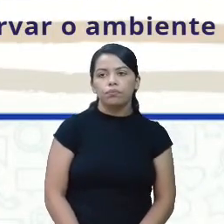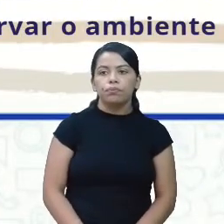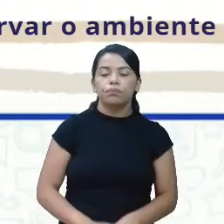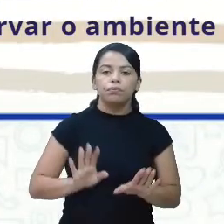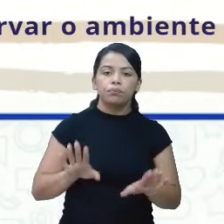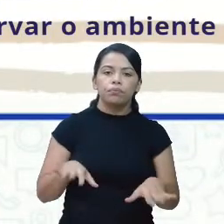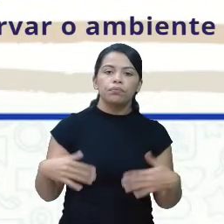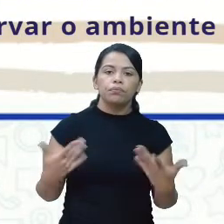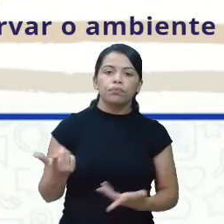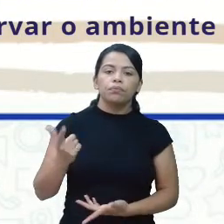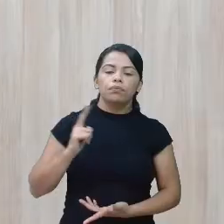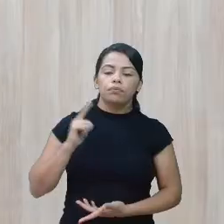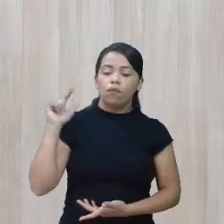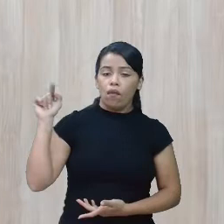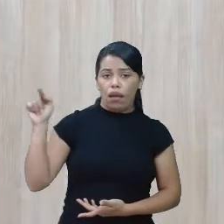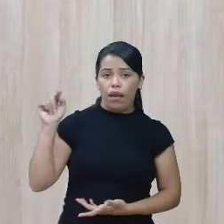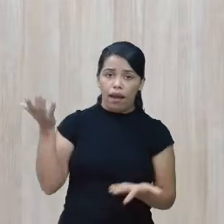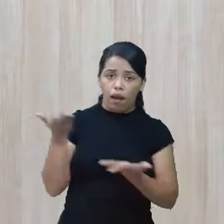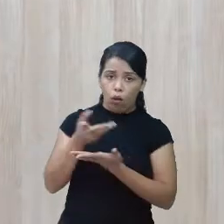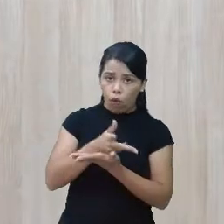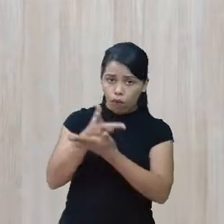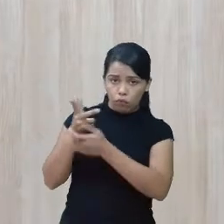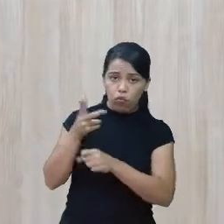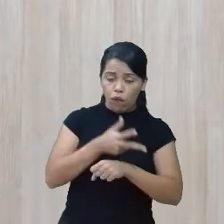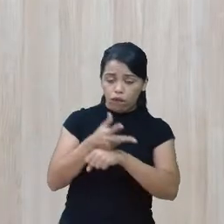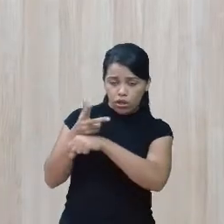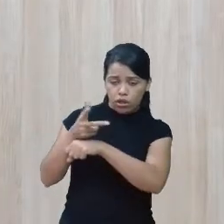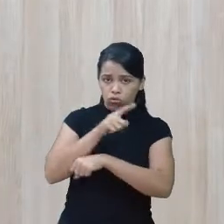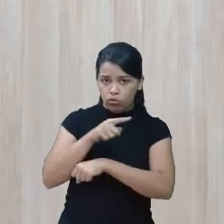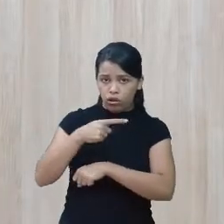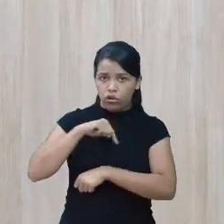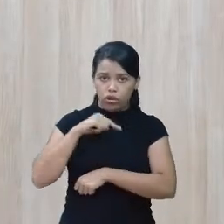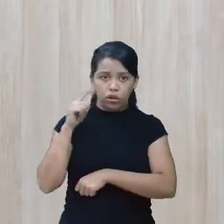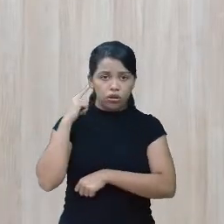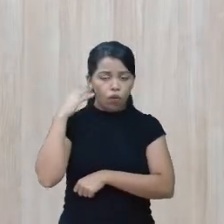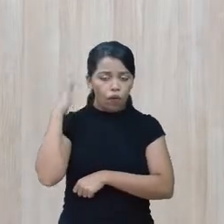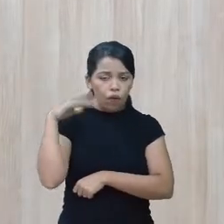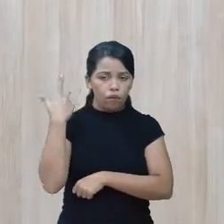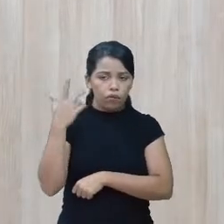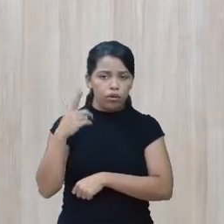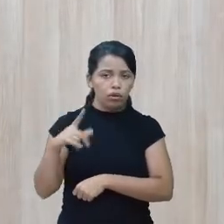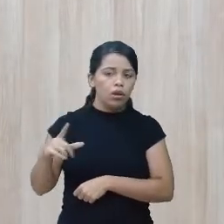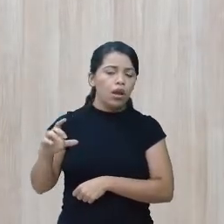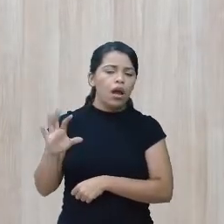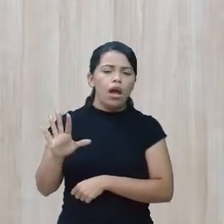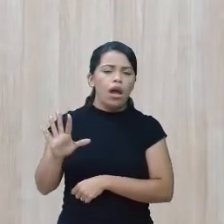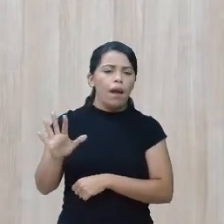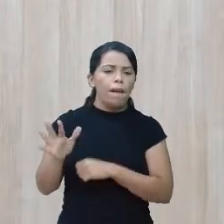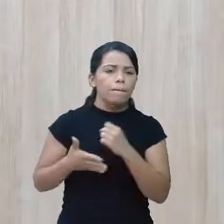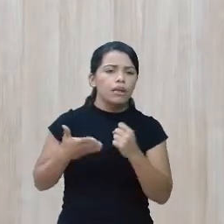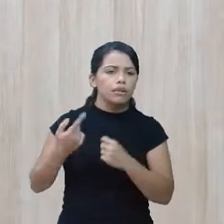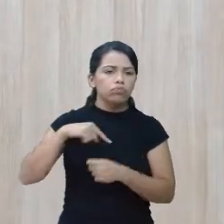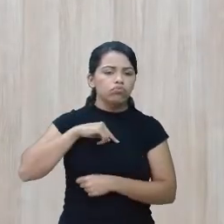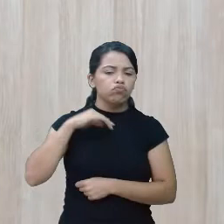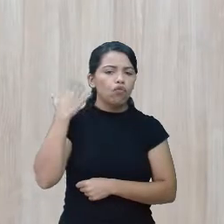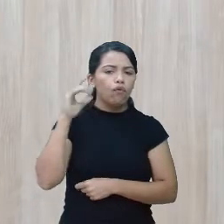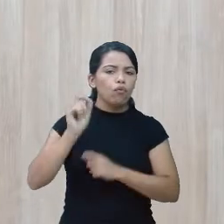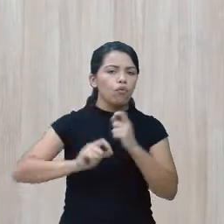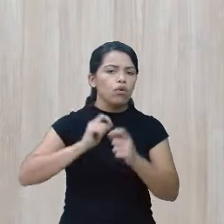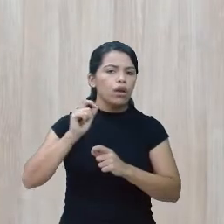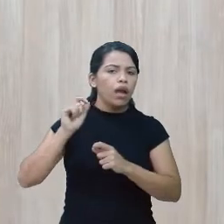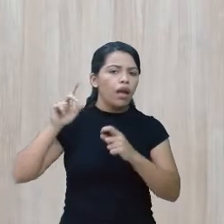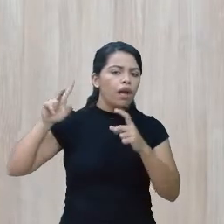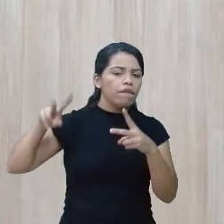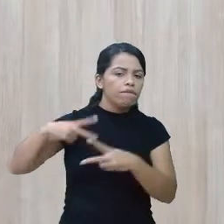Aí, nessa paisagem que a gente ouviu, a gente basicamente ouviu o vento, né? A gente não ouviu. Tinha pessoas ali